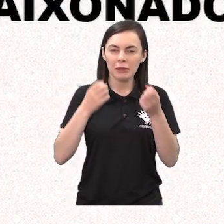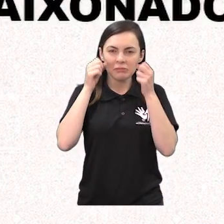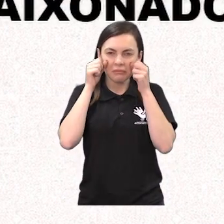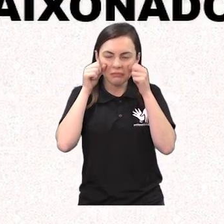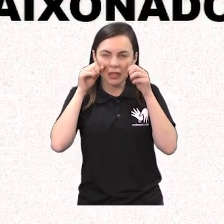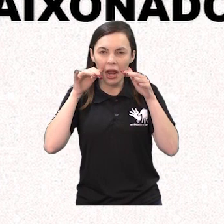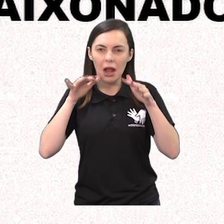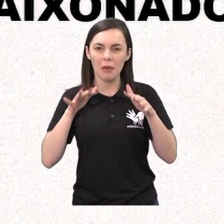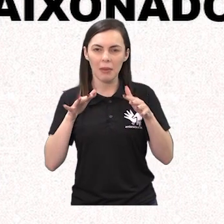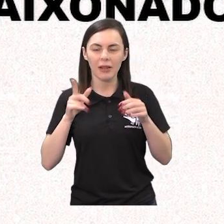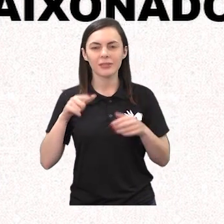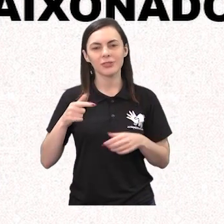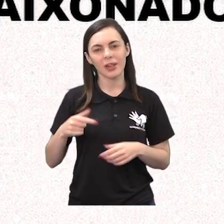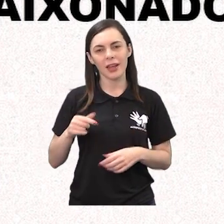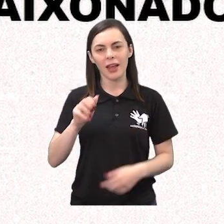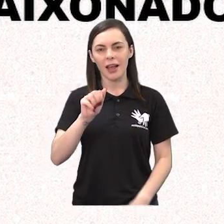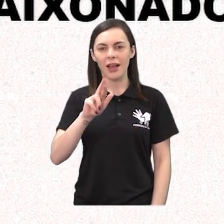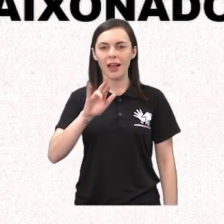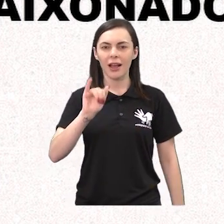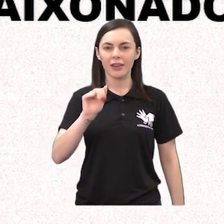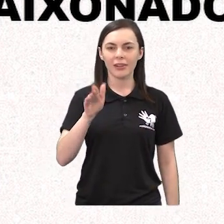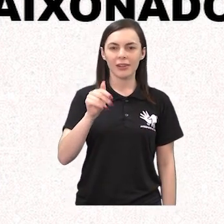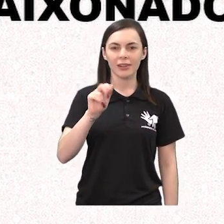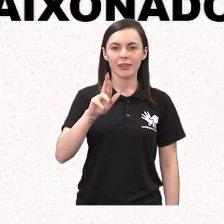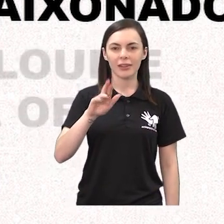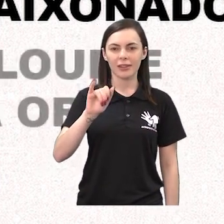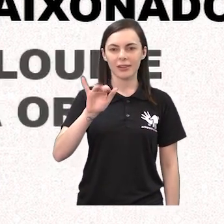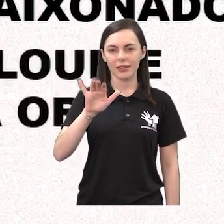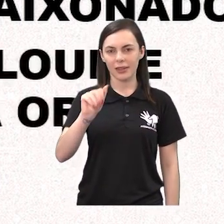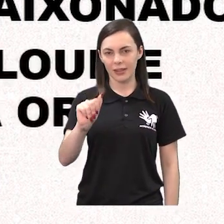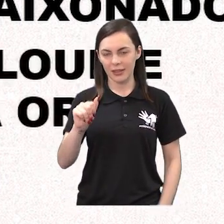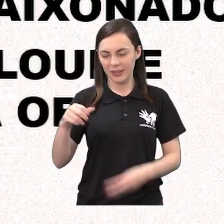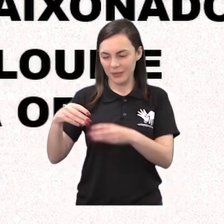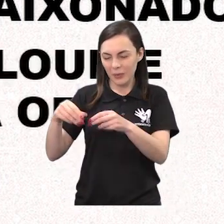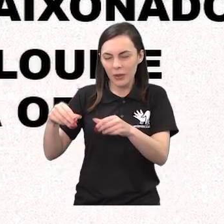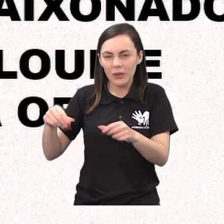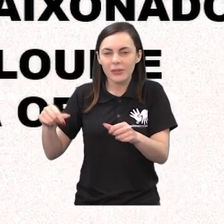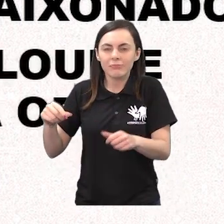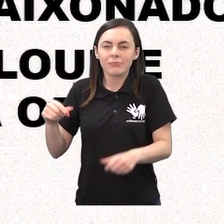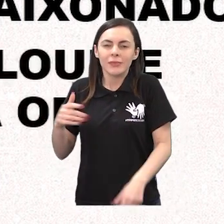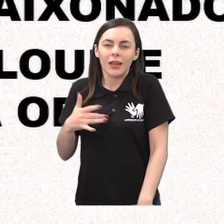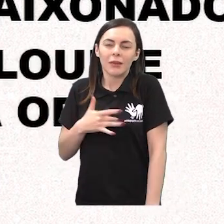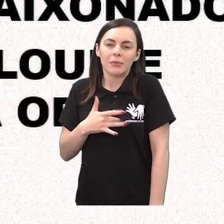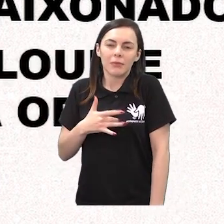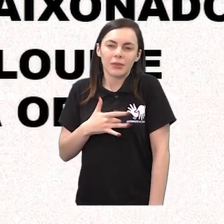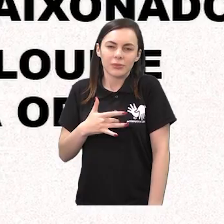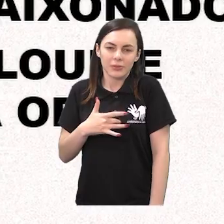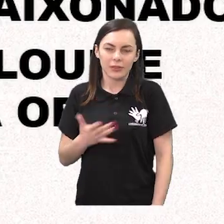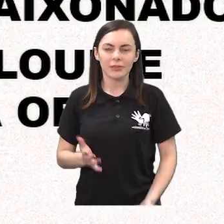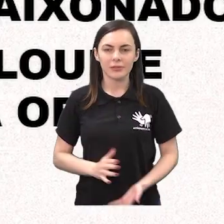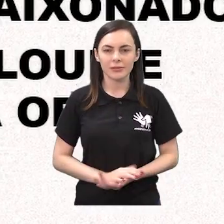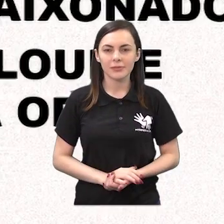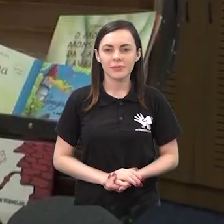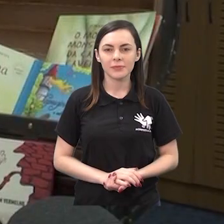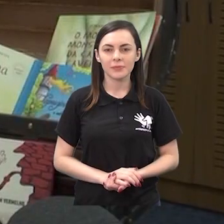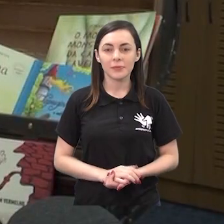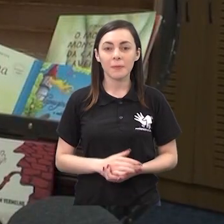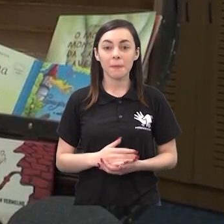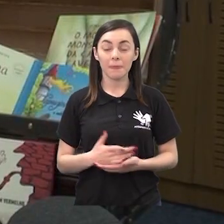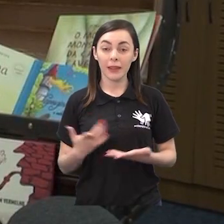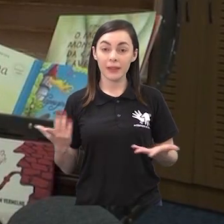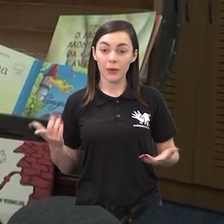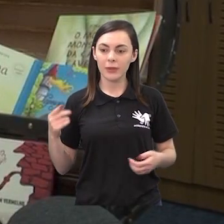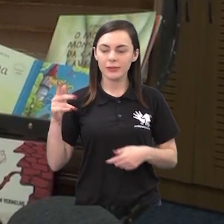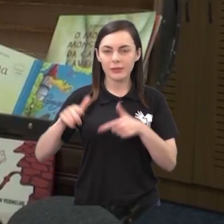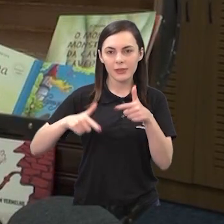nome dessa peça, então, é Ari Areia, Um Grãozinho Apaixonado. E os autores são Enéas Lur e Fátima Ortiz. Ortiz. Eles são